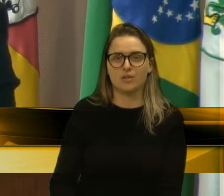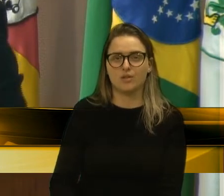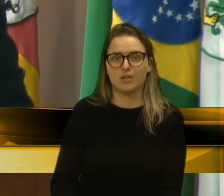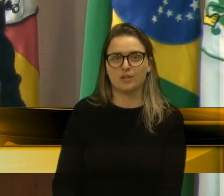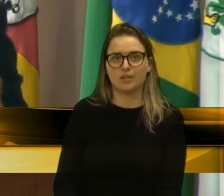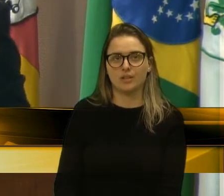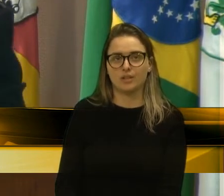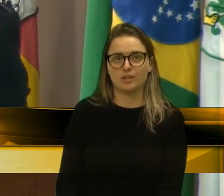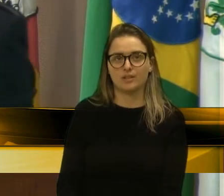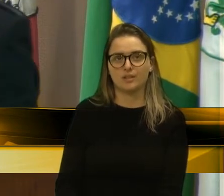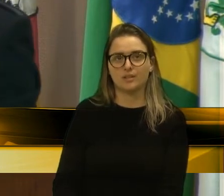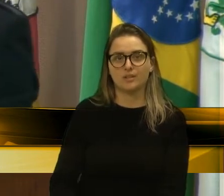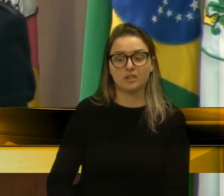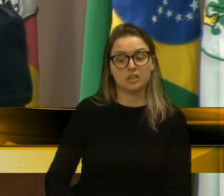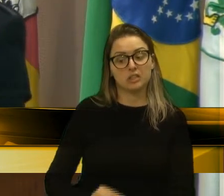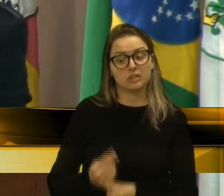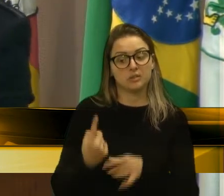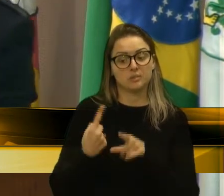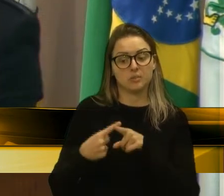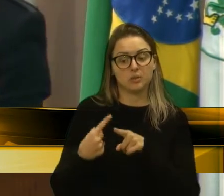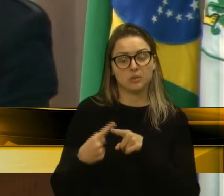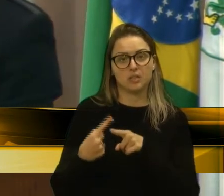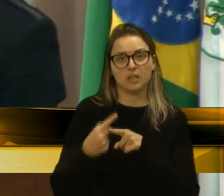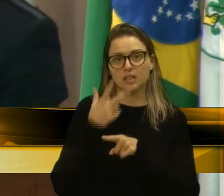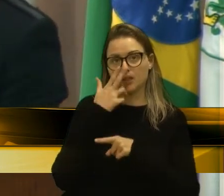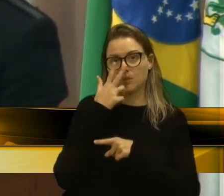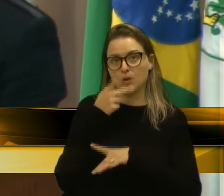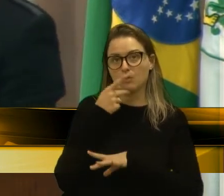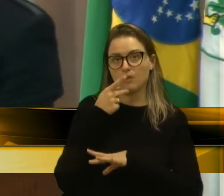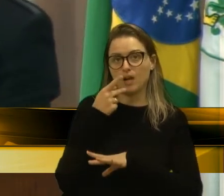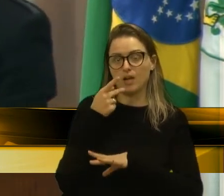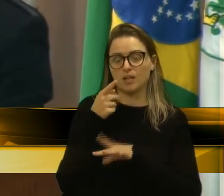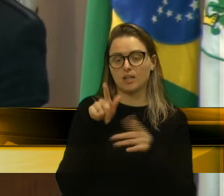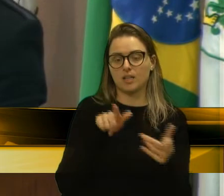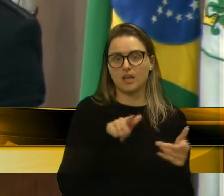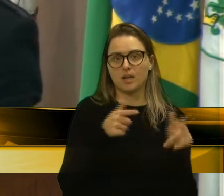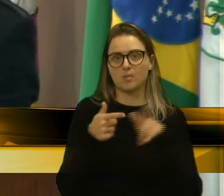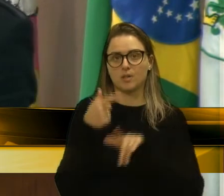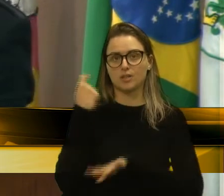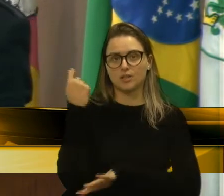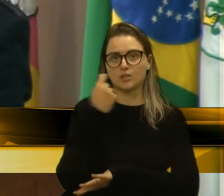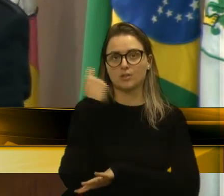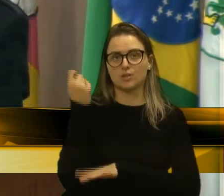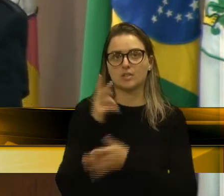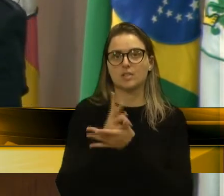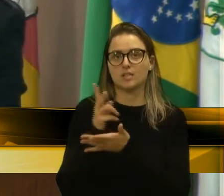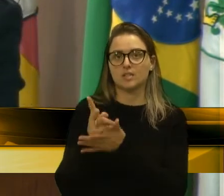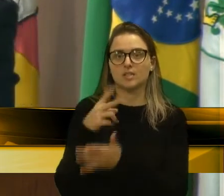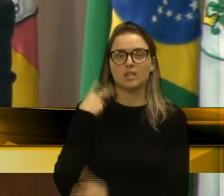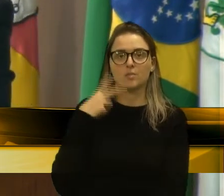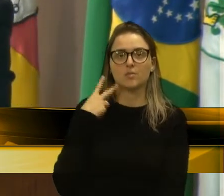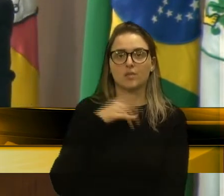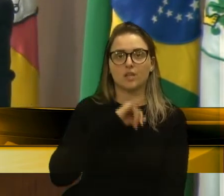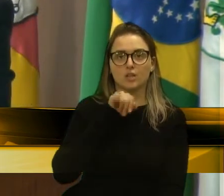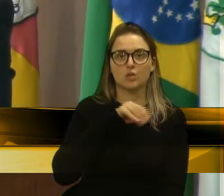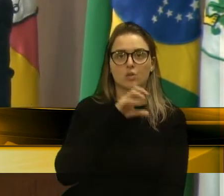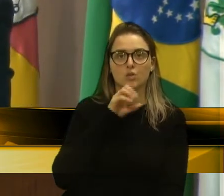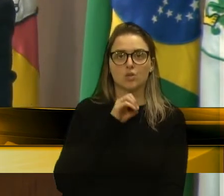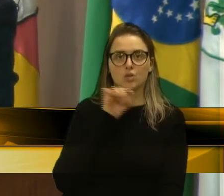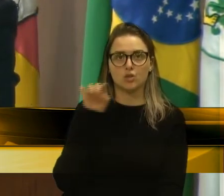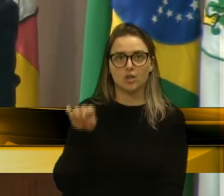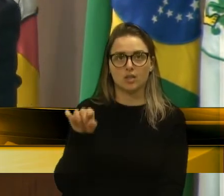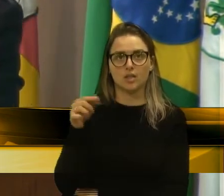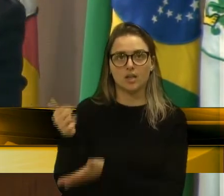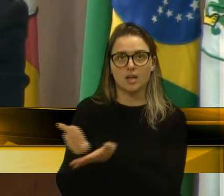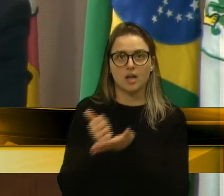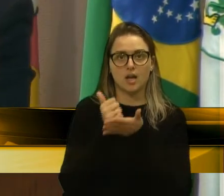uma hora dessa vai dar um, como diz o gaúcho, vereador, sempre vereador, né, Joarce, tá